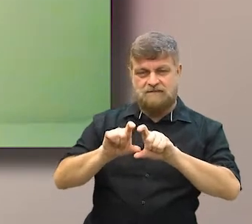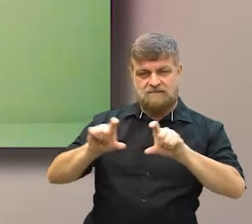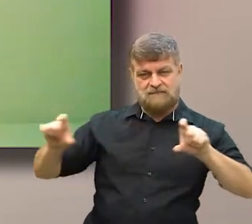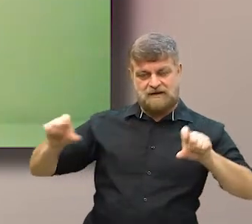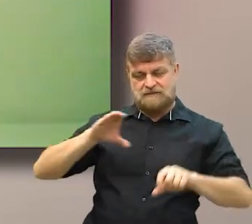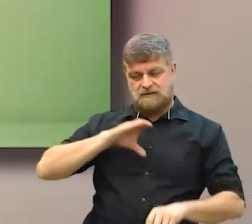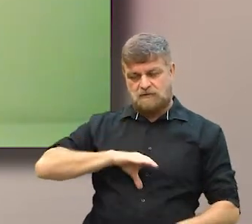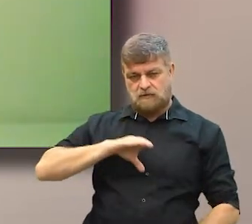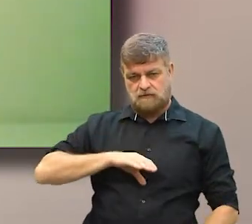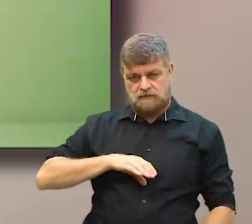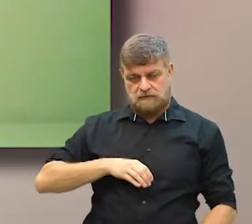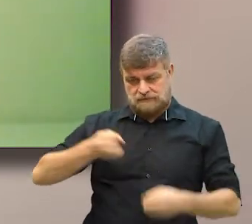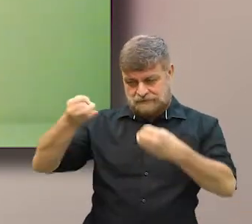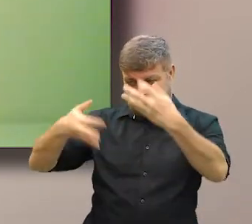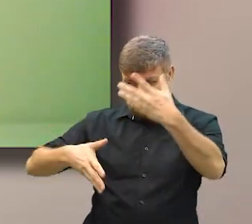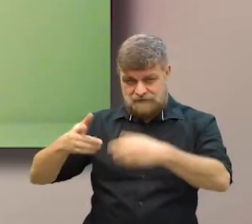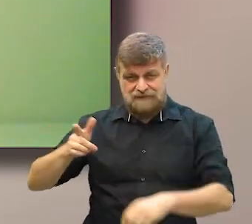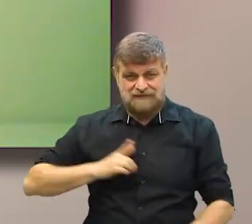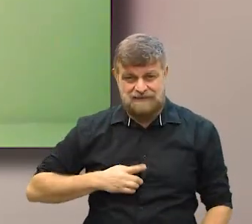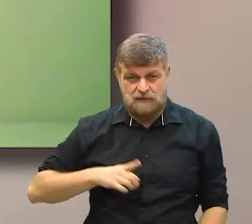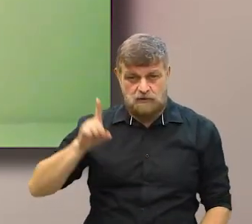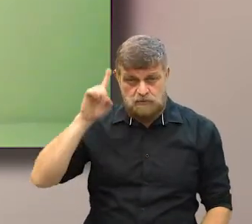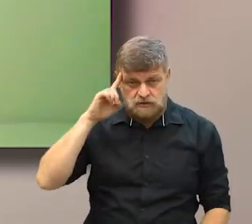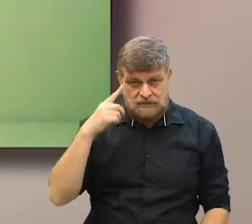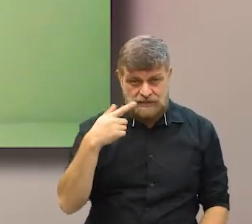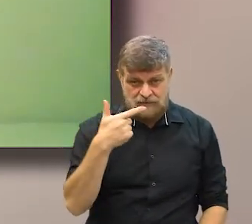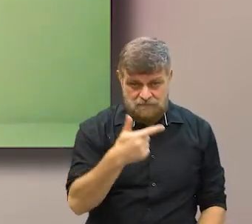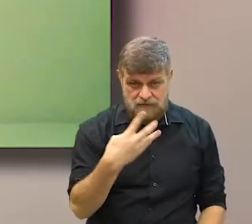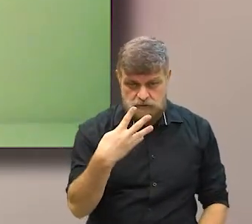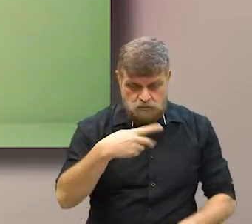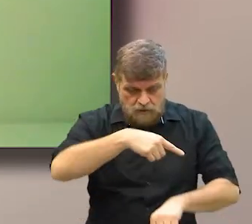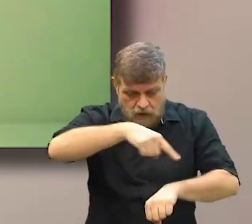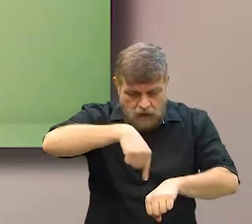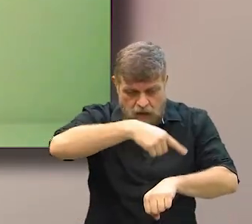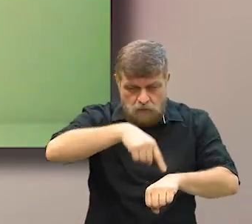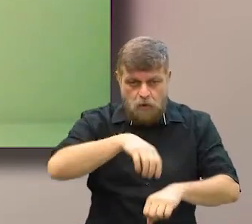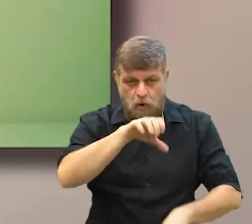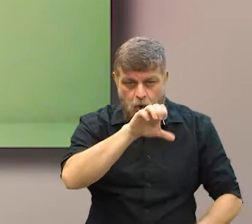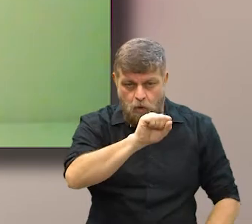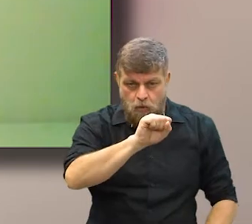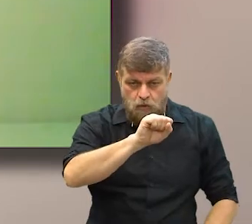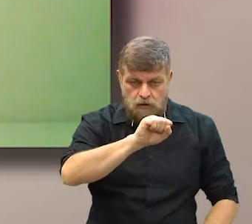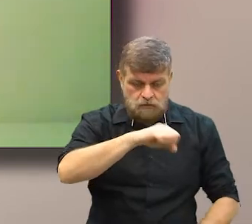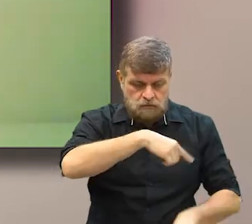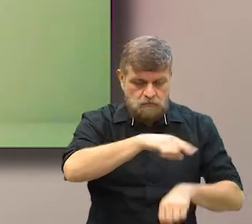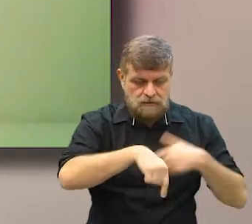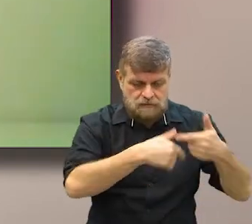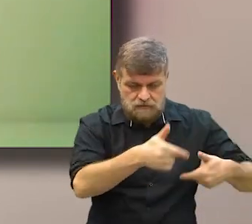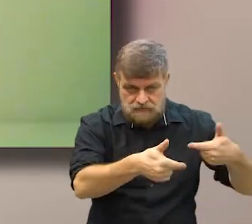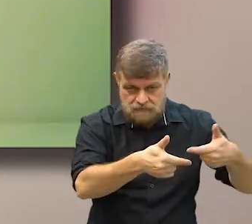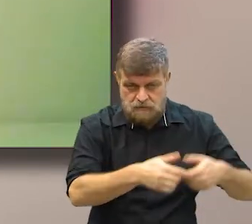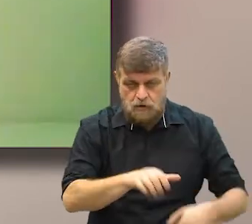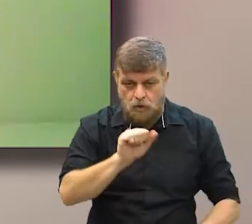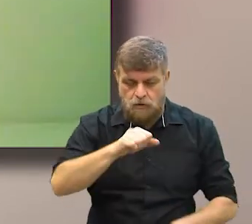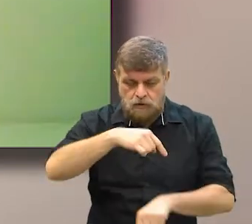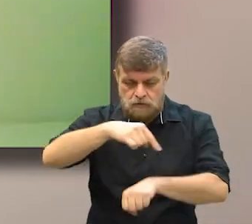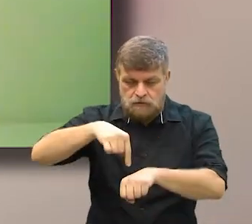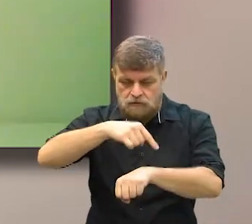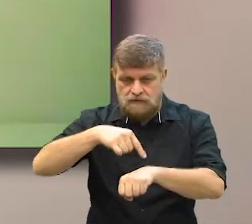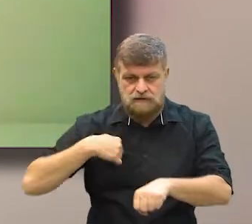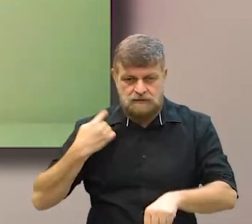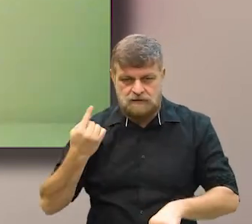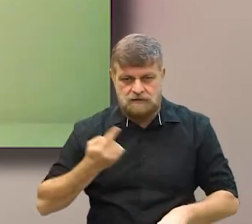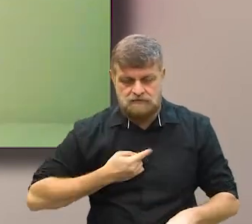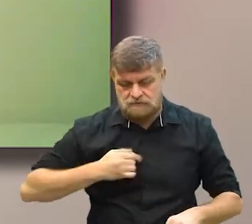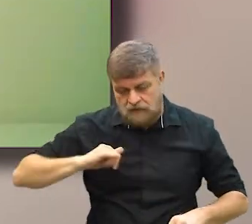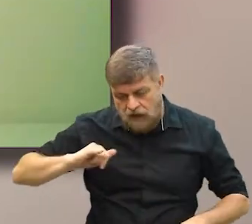um ditado que diz o seguinte: nós temos um dia de 24 horas. São 8 horas para nós trabalharmos,